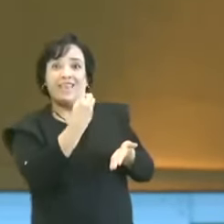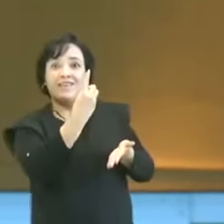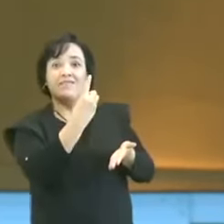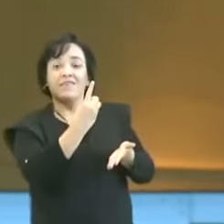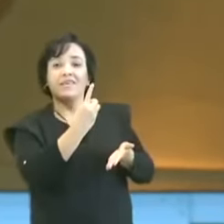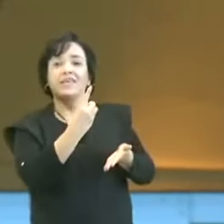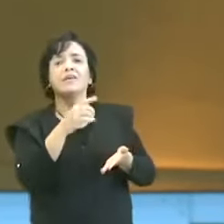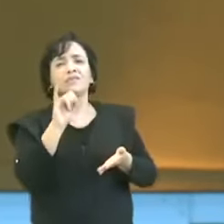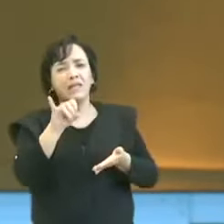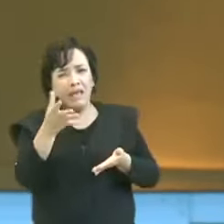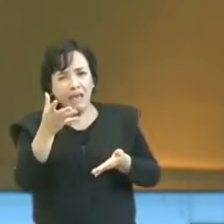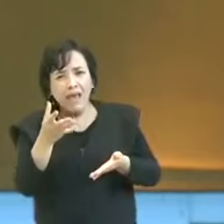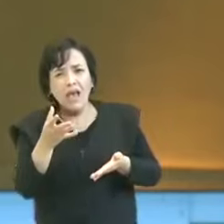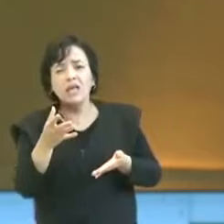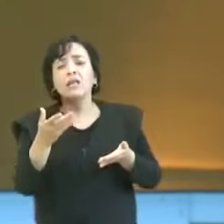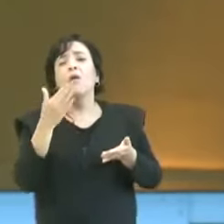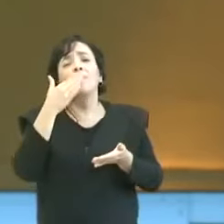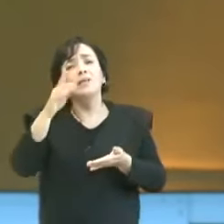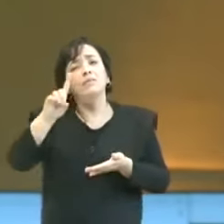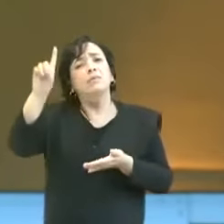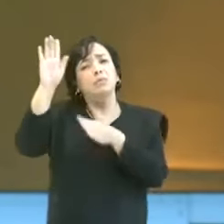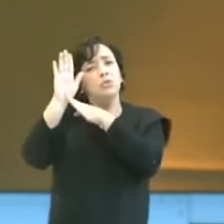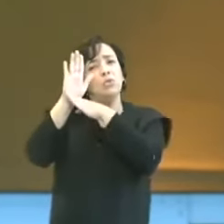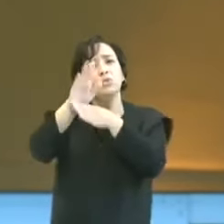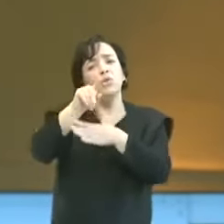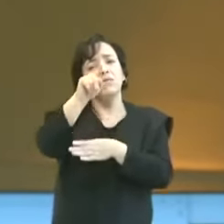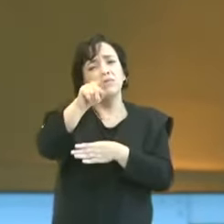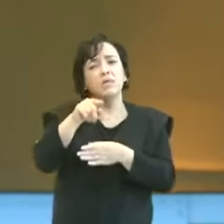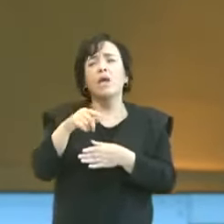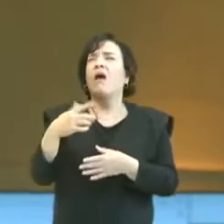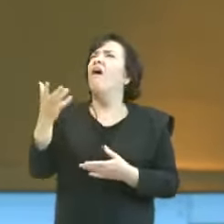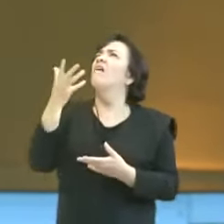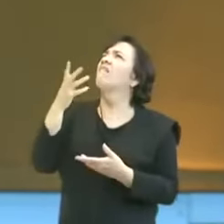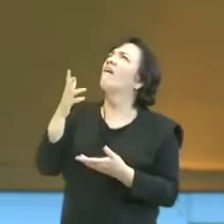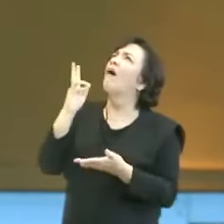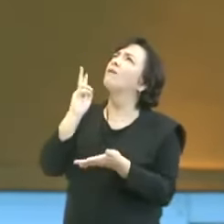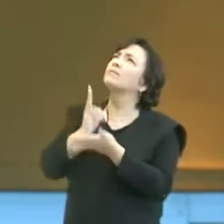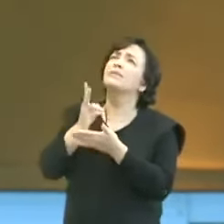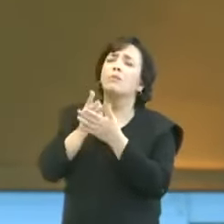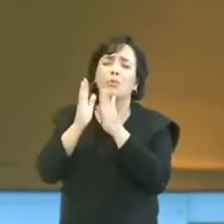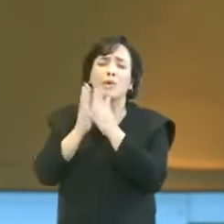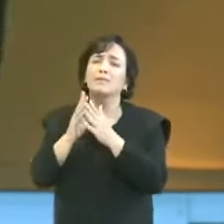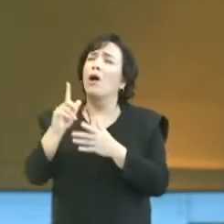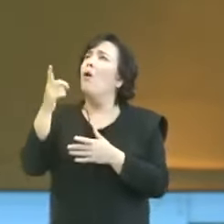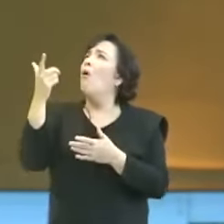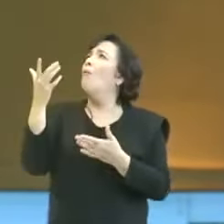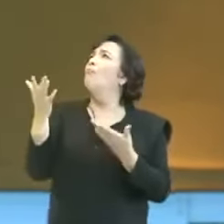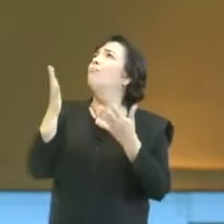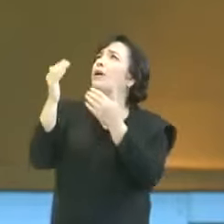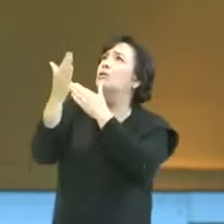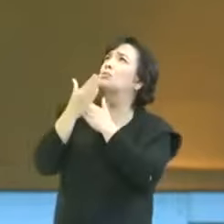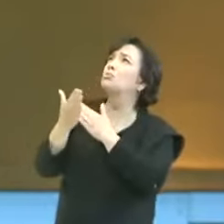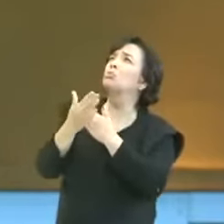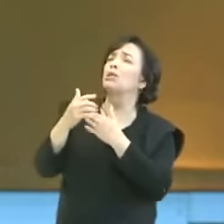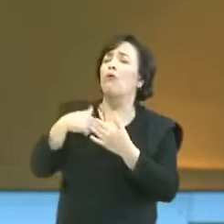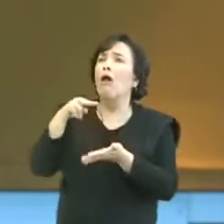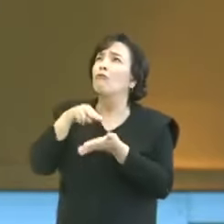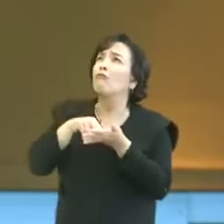ser constante na vida de oração. Não deixa eu fraquejar amanhã e depois. Quero levar